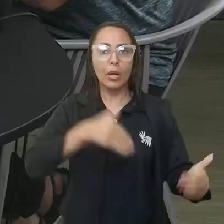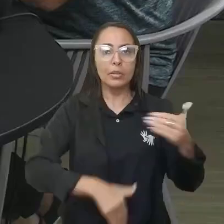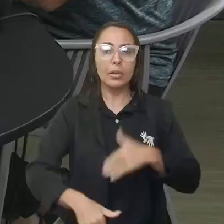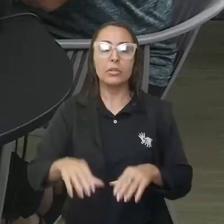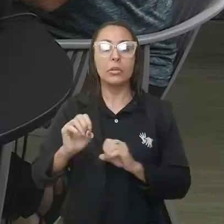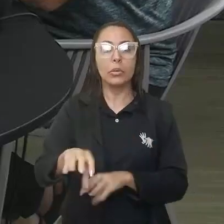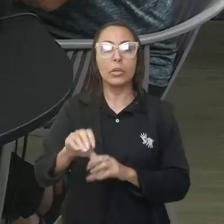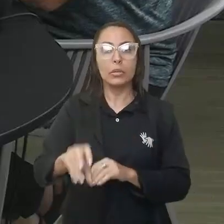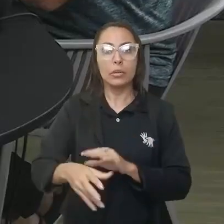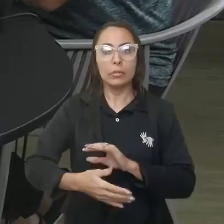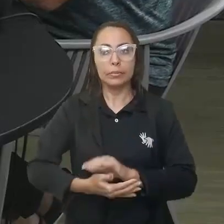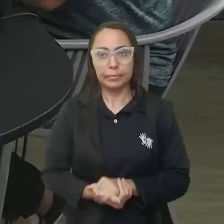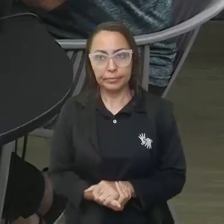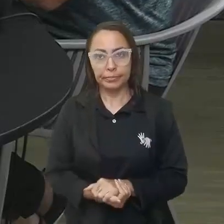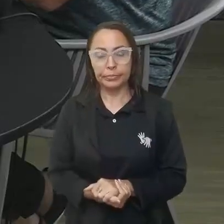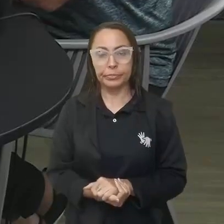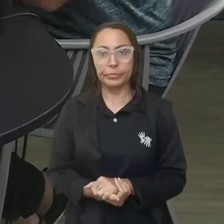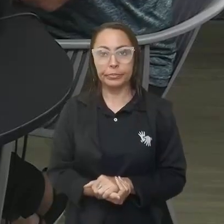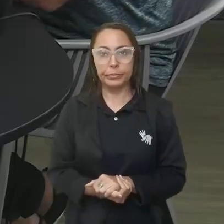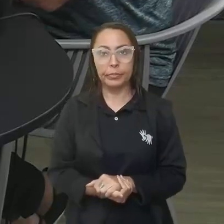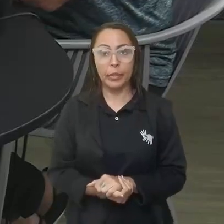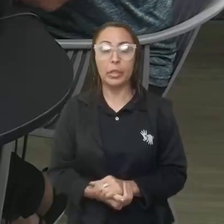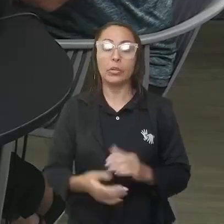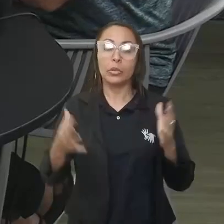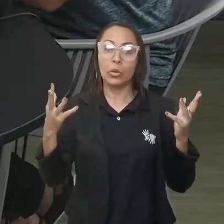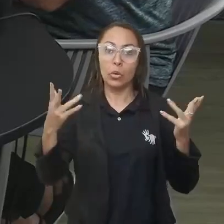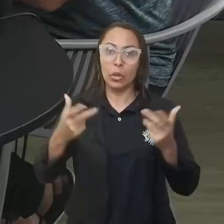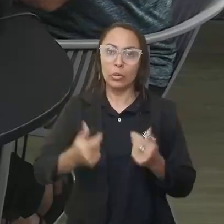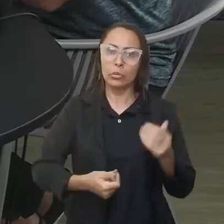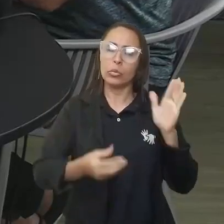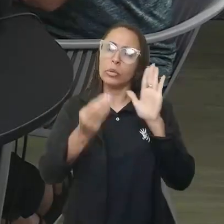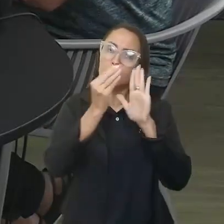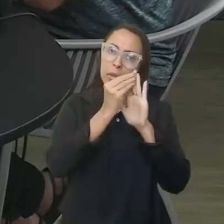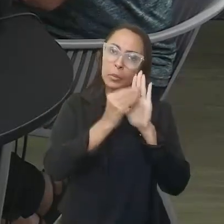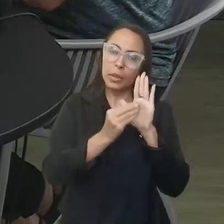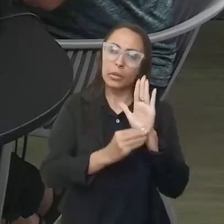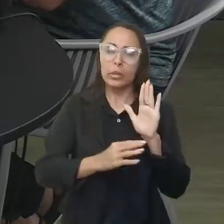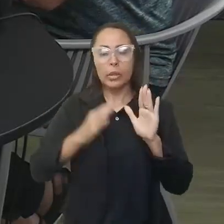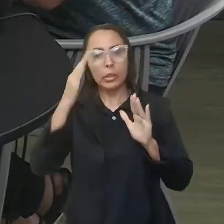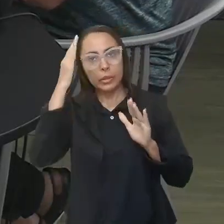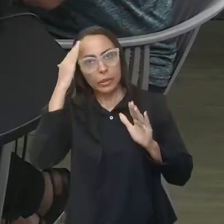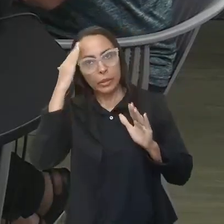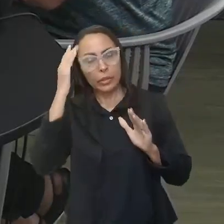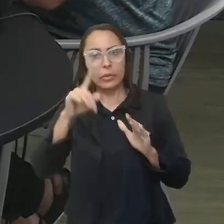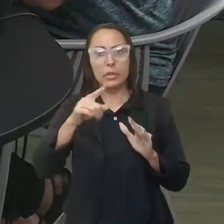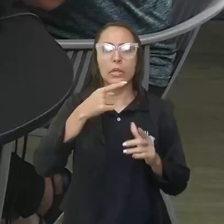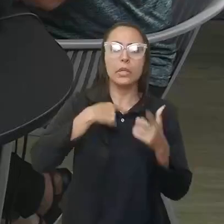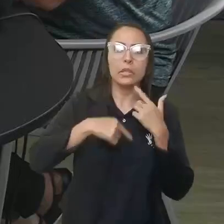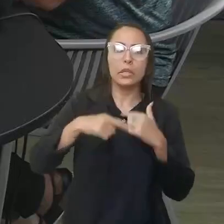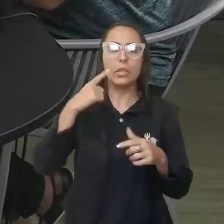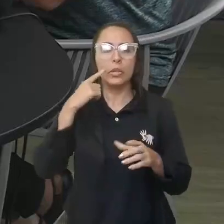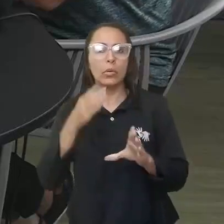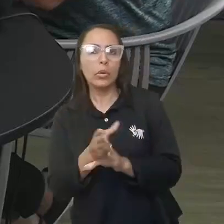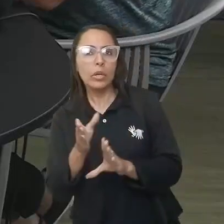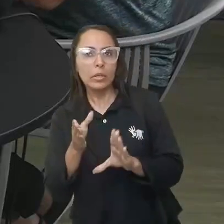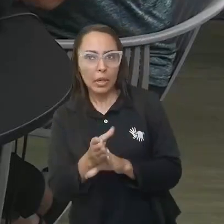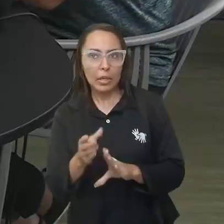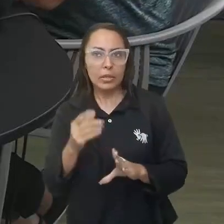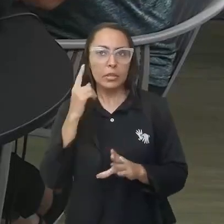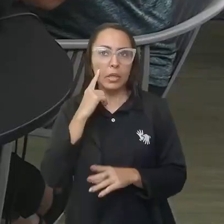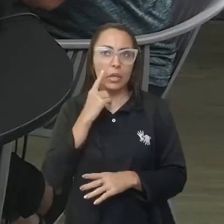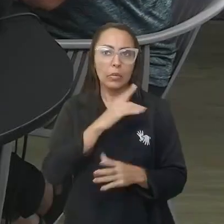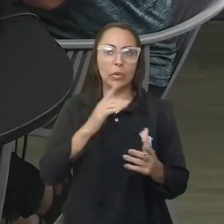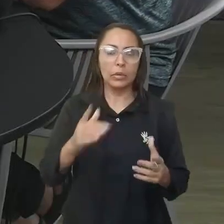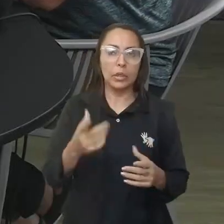na educação. Então tem que colocar tudo isso em pauta, entender que se você deseja uma orientação educacional voltada para a